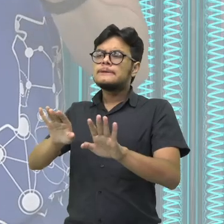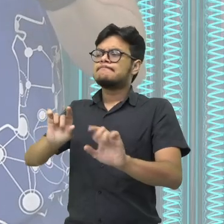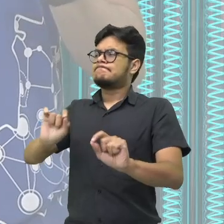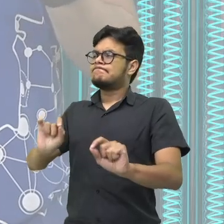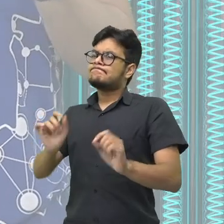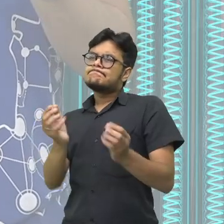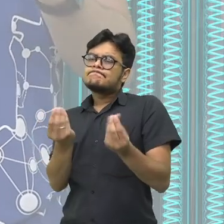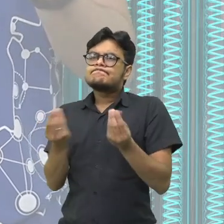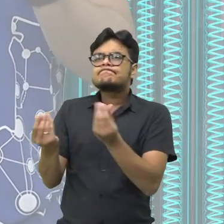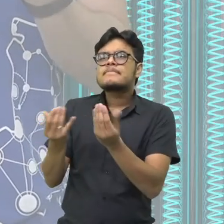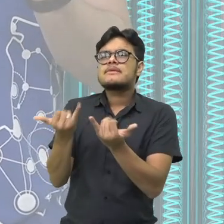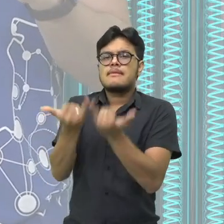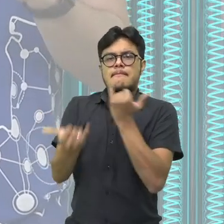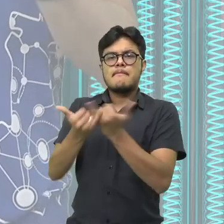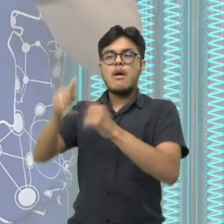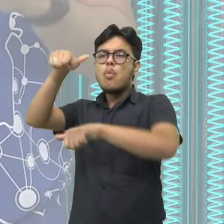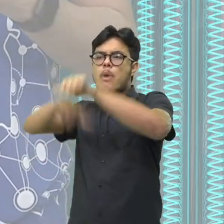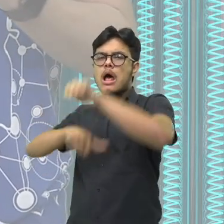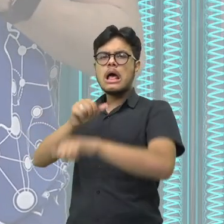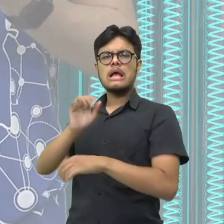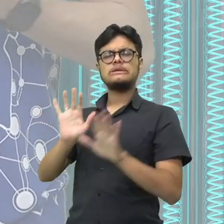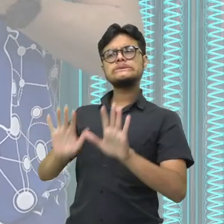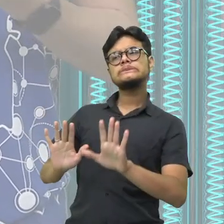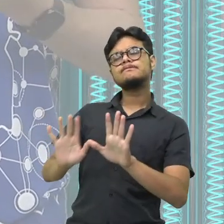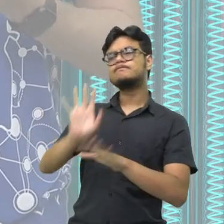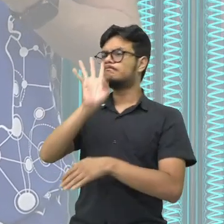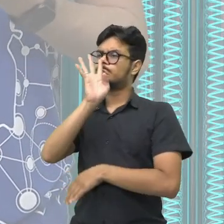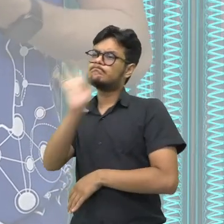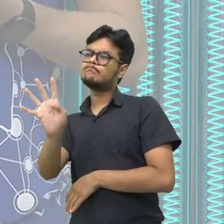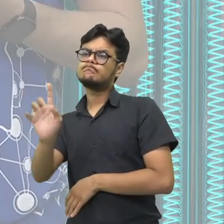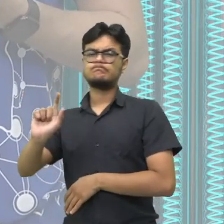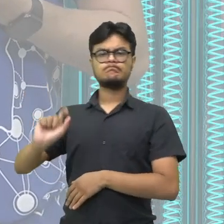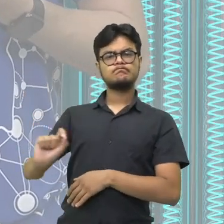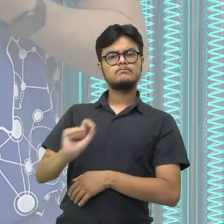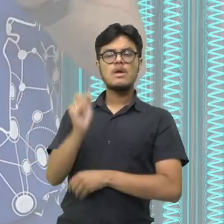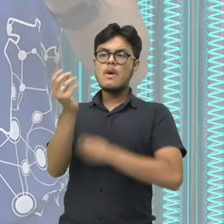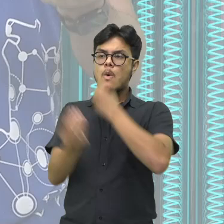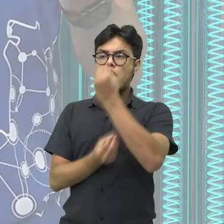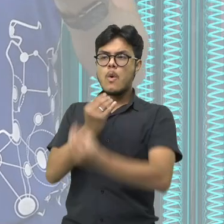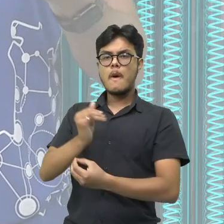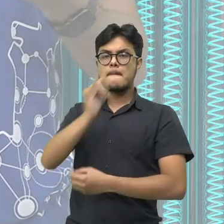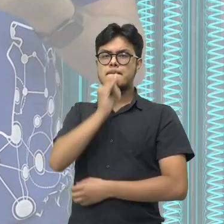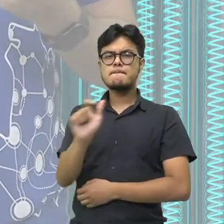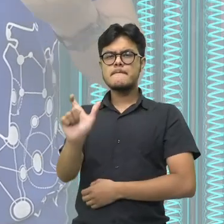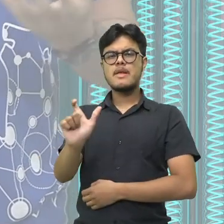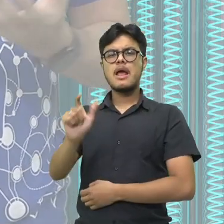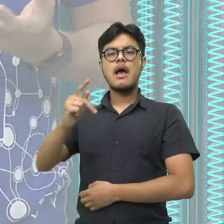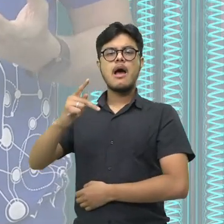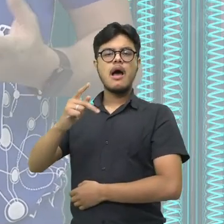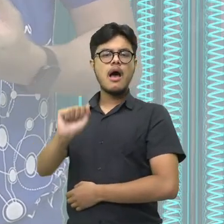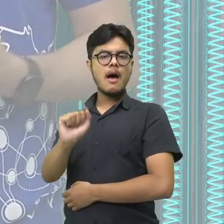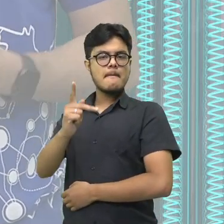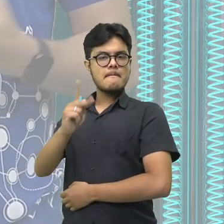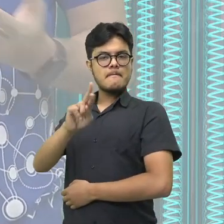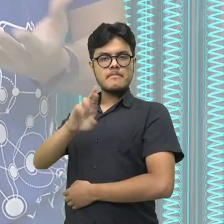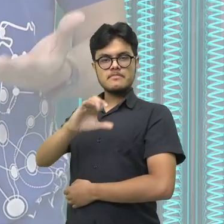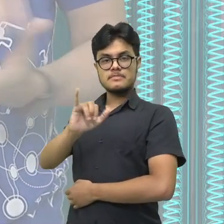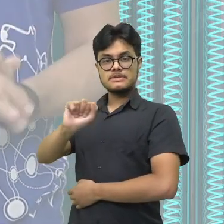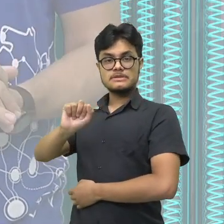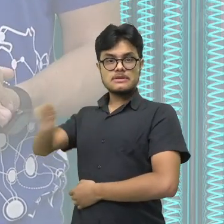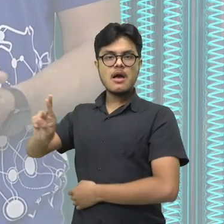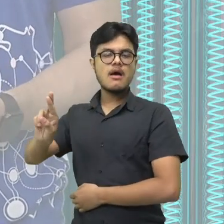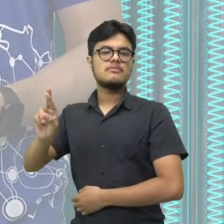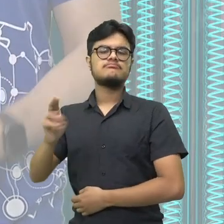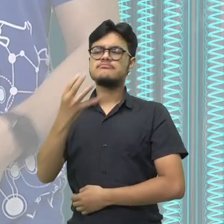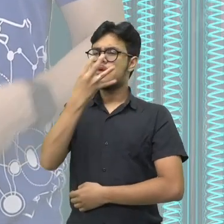julgamento. Quando a gente fala de apreciação, a gente tem um julgamento ali, né? A palavra apreciação ela é sinônima da palavra julgamento